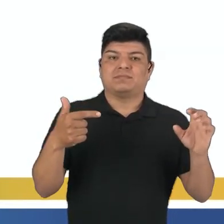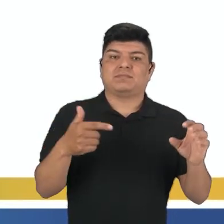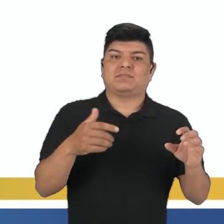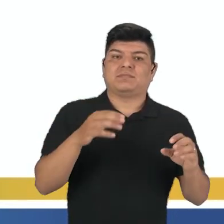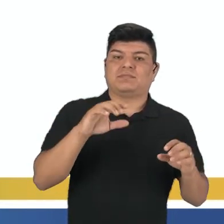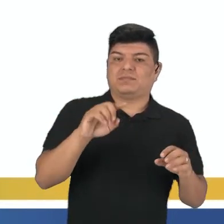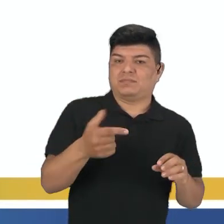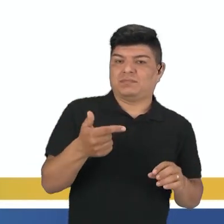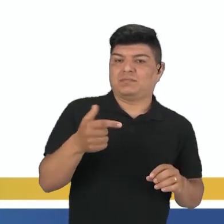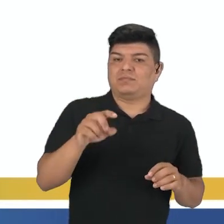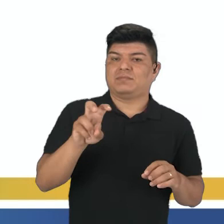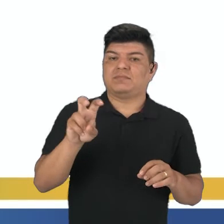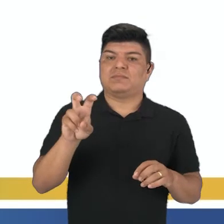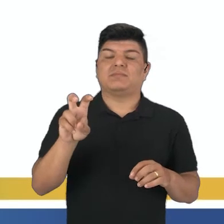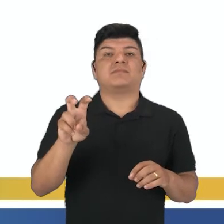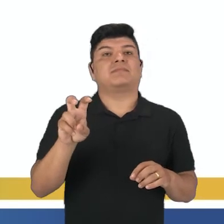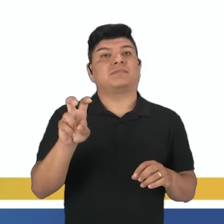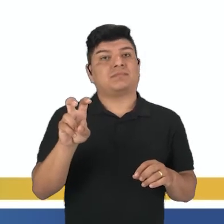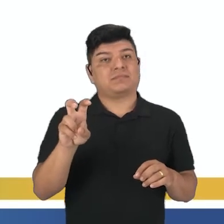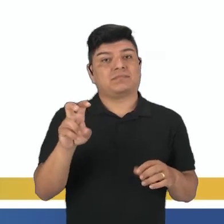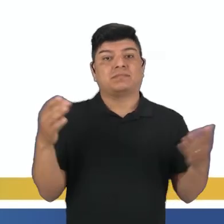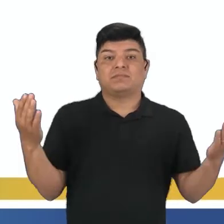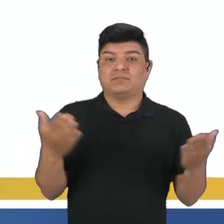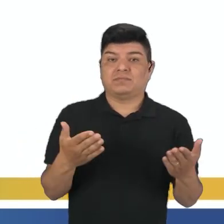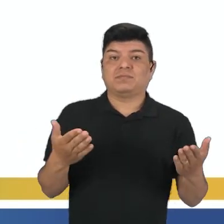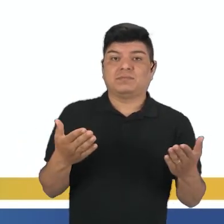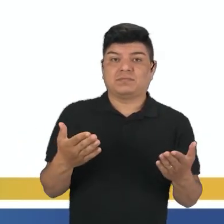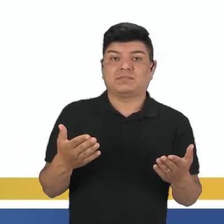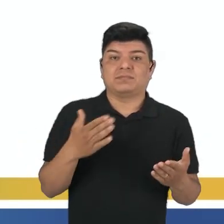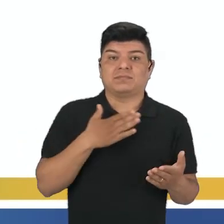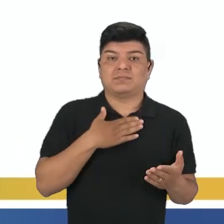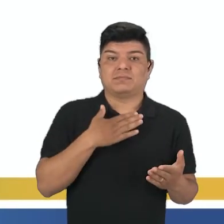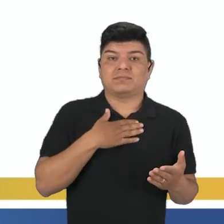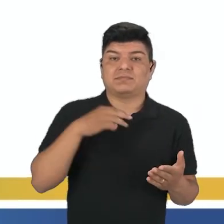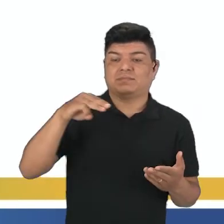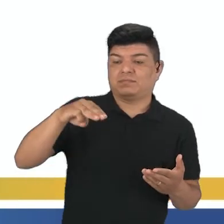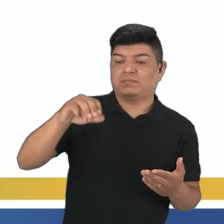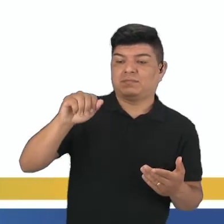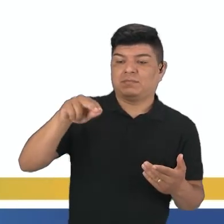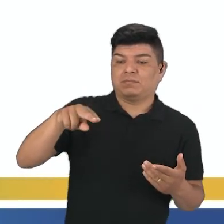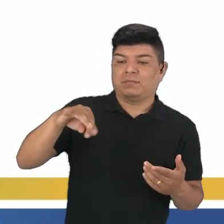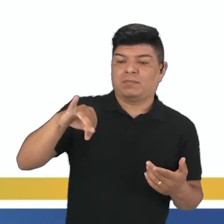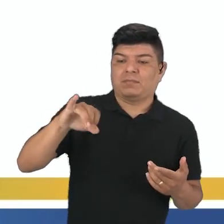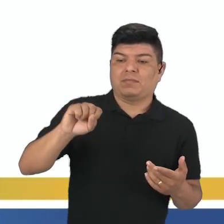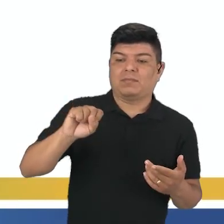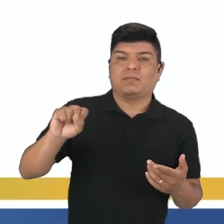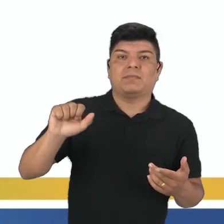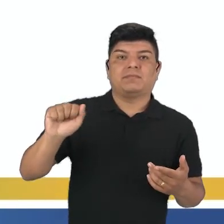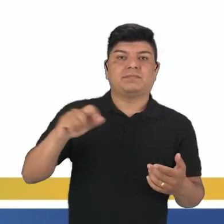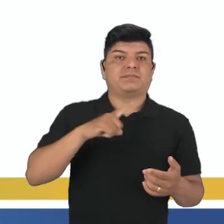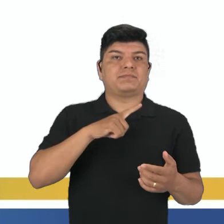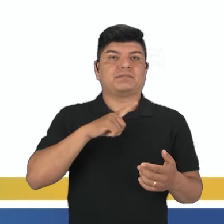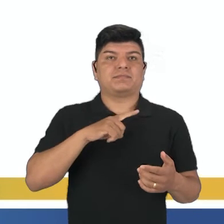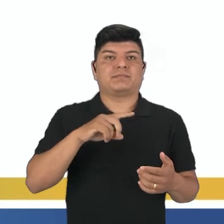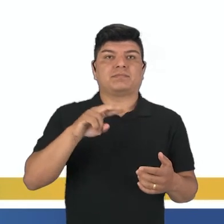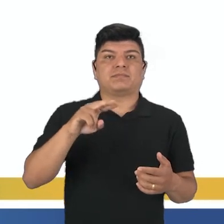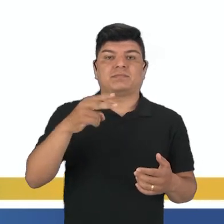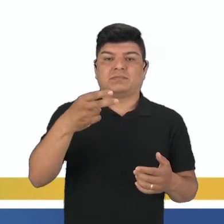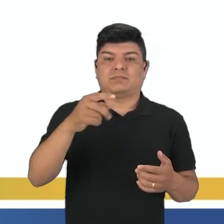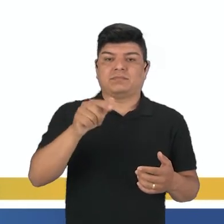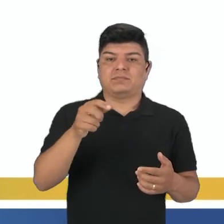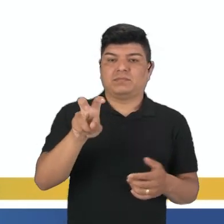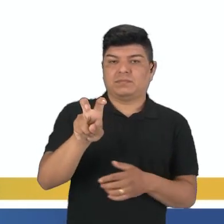entre 2 e 5. Nesse momento, a minha mantissa obtida vai ser